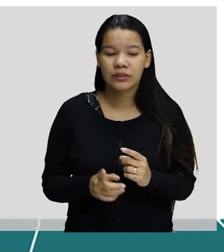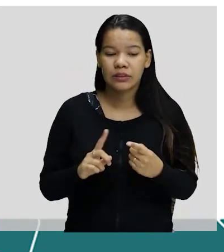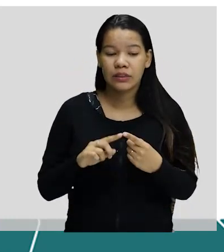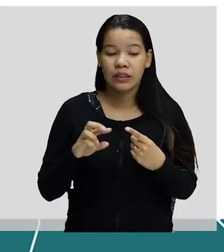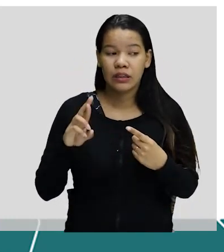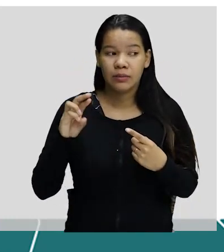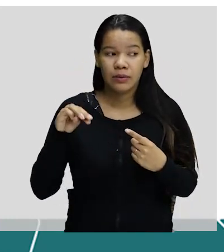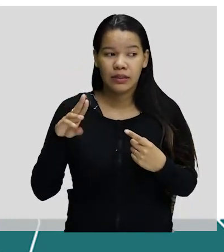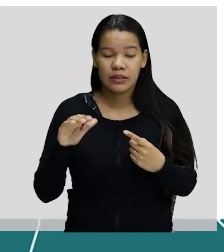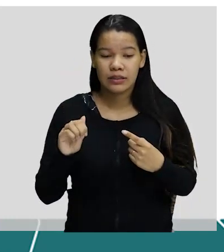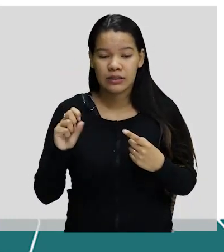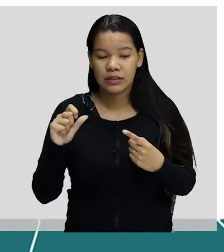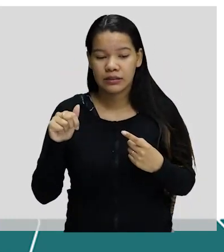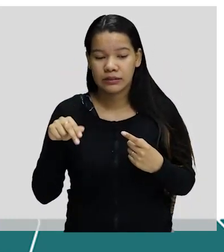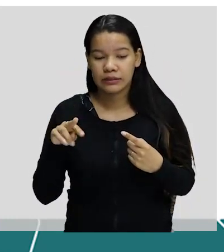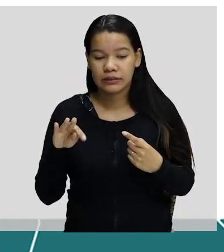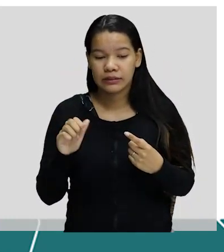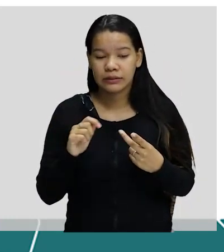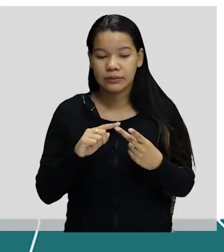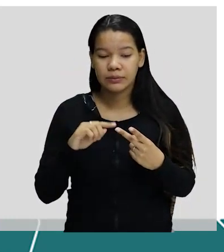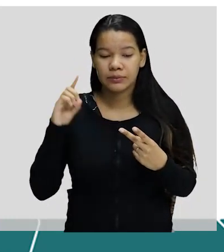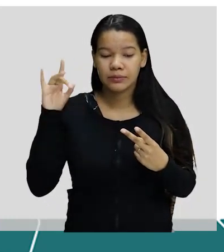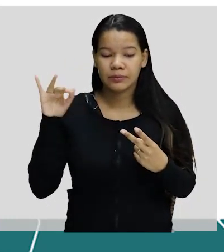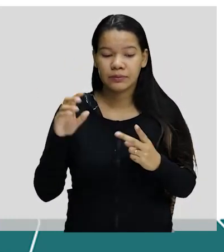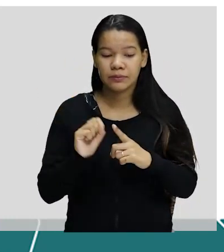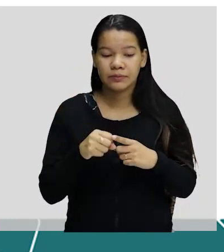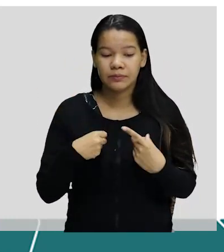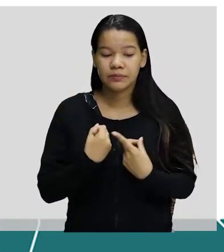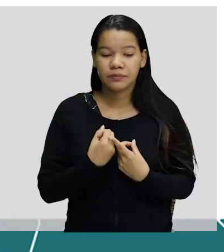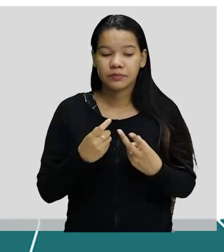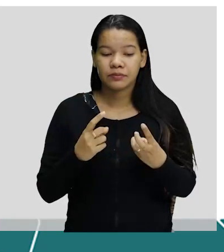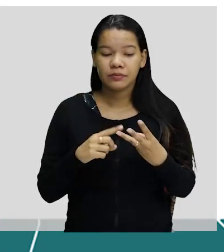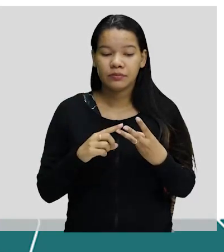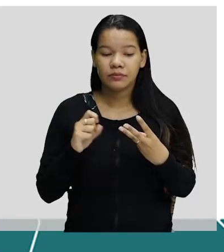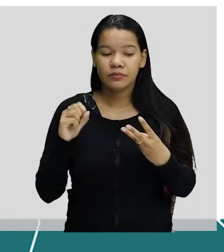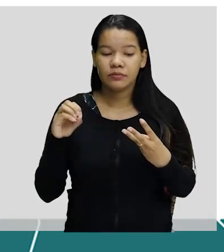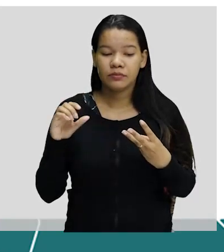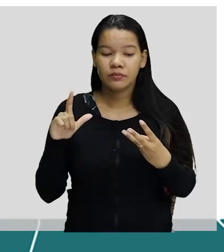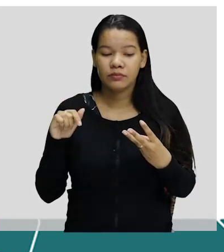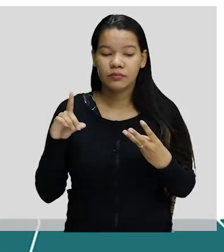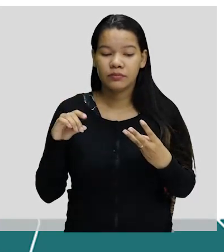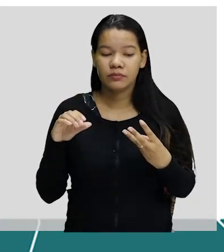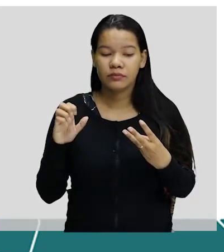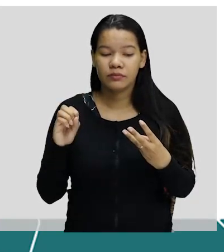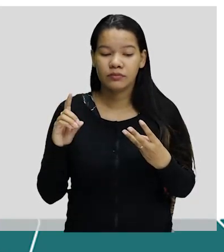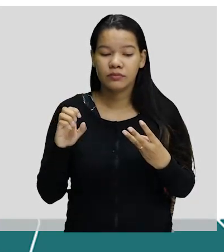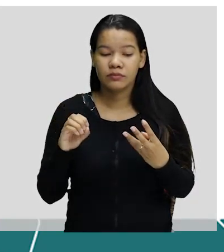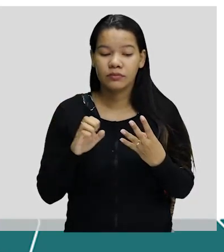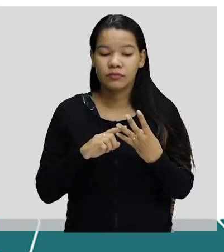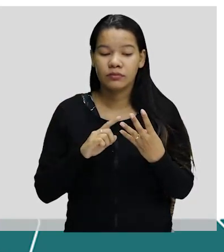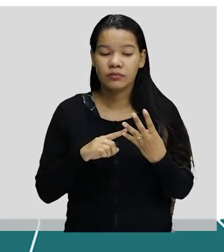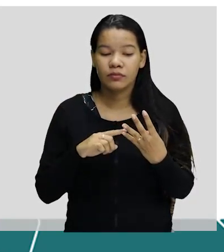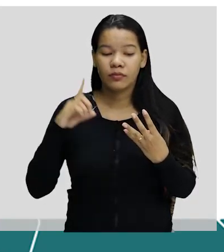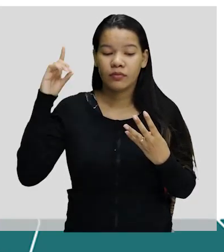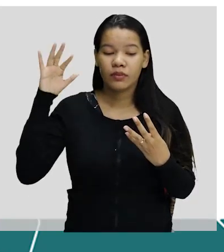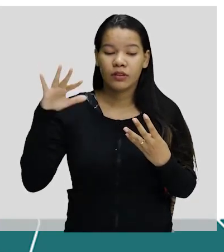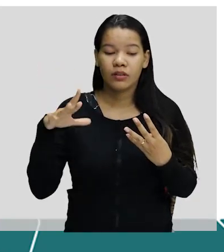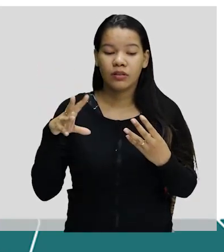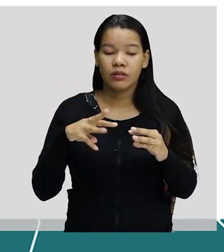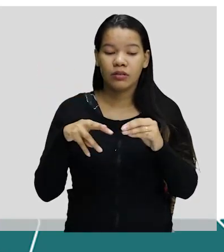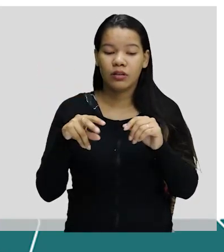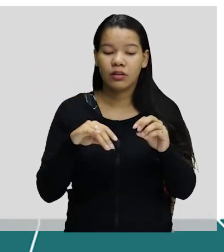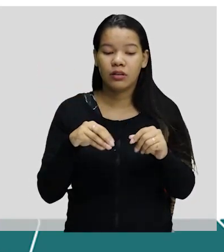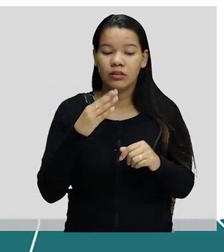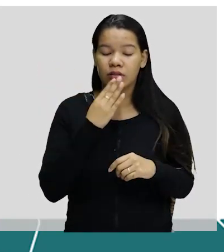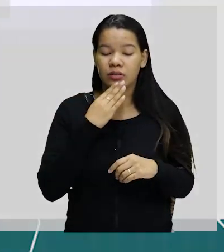Santa, Brilho da Sociedade, Soledade e Brilho da Areia Branca. Esses são os bois mais